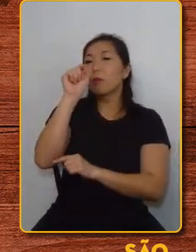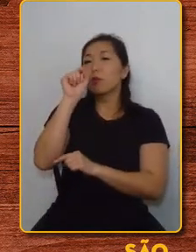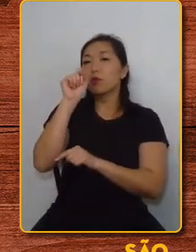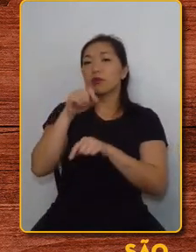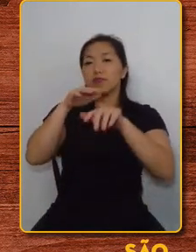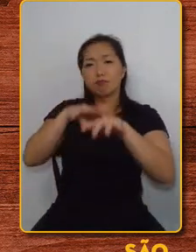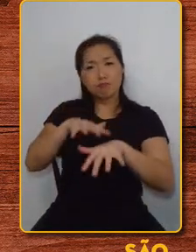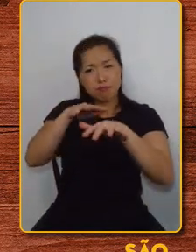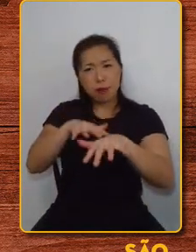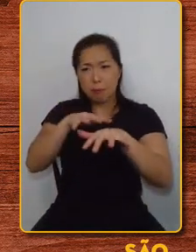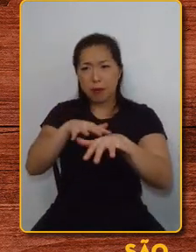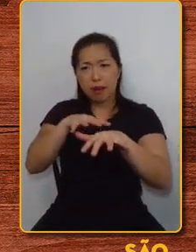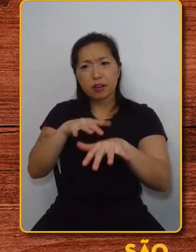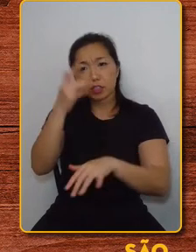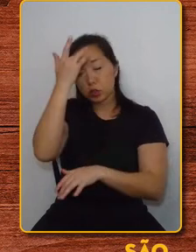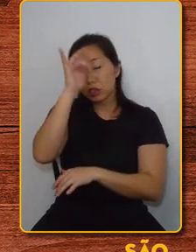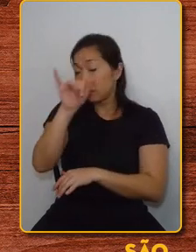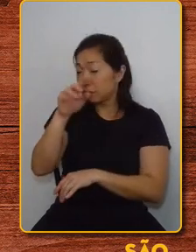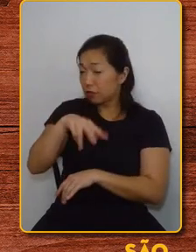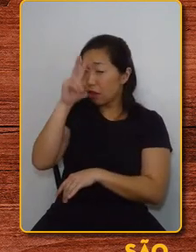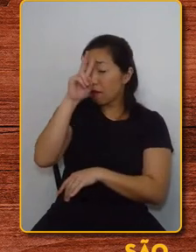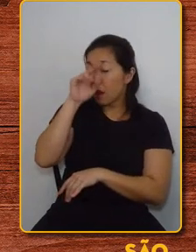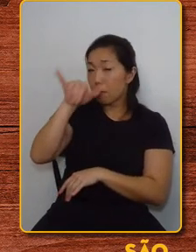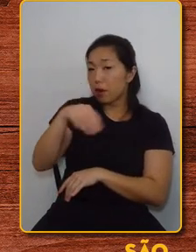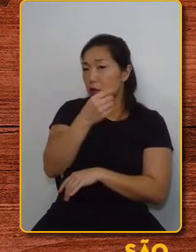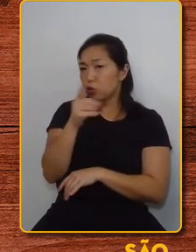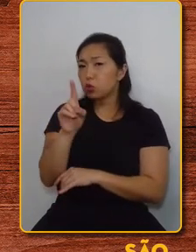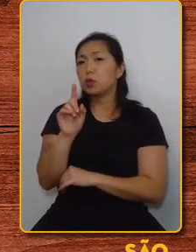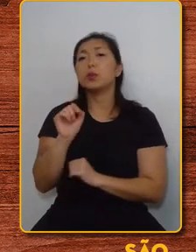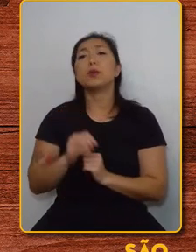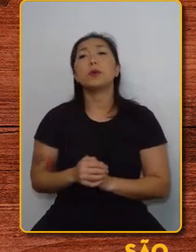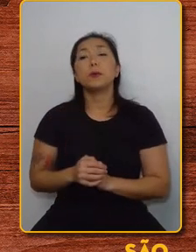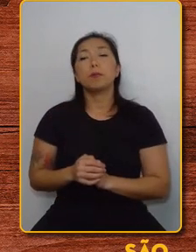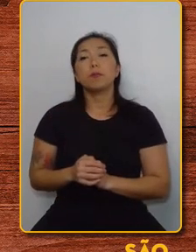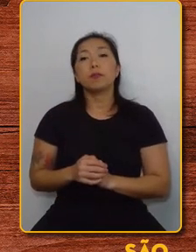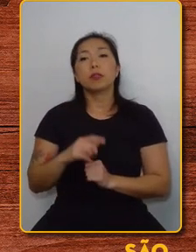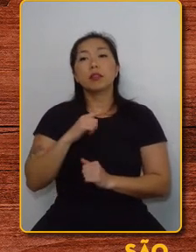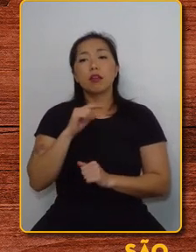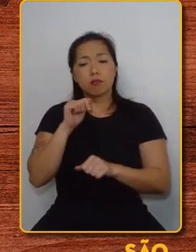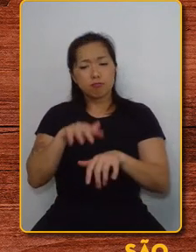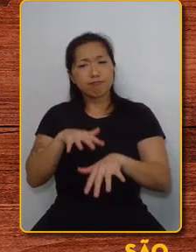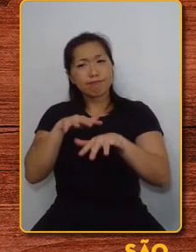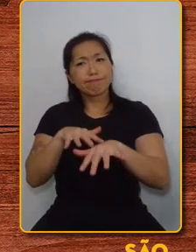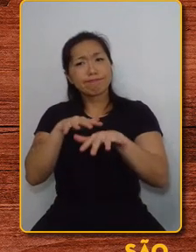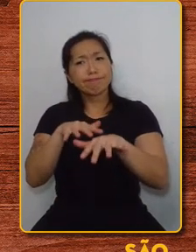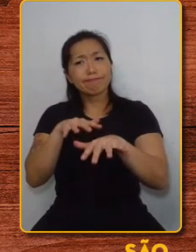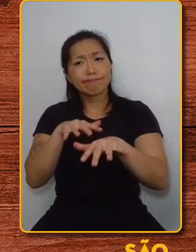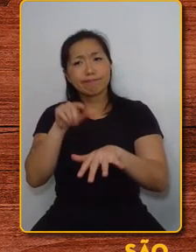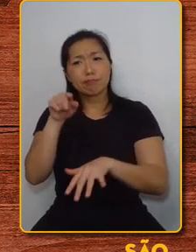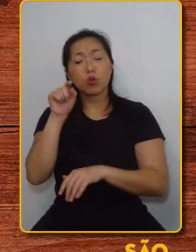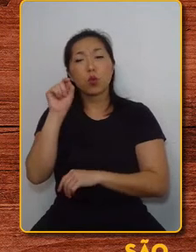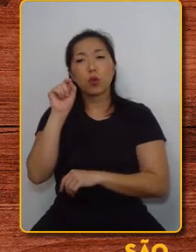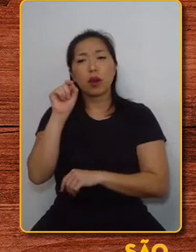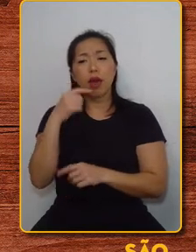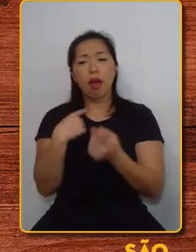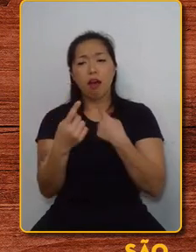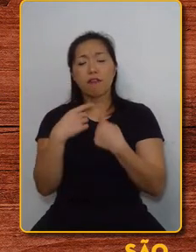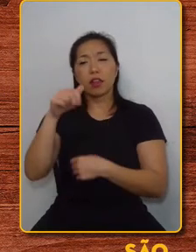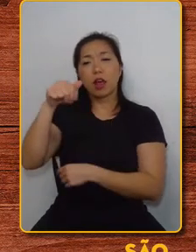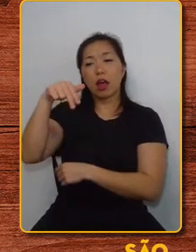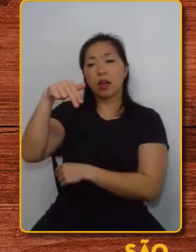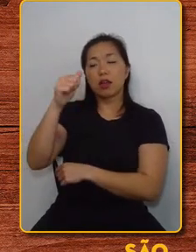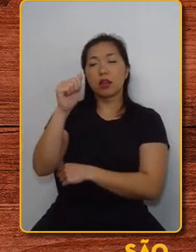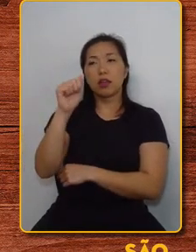essa caminhada que nós fizemos aqui na Anhanguera, né? Não me lembro o ano, tal, mas que você